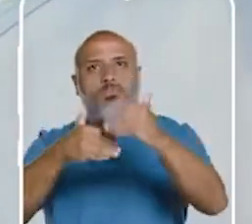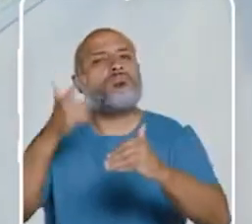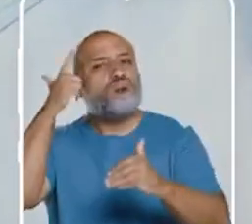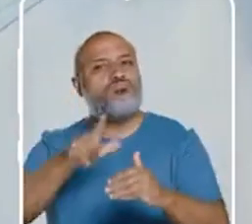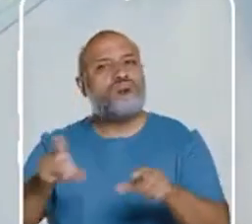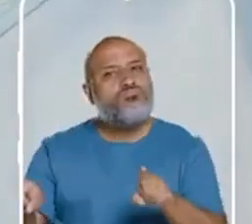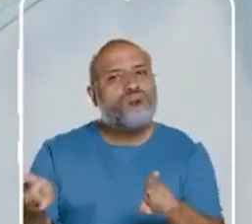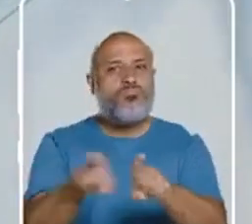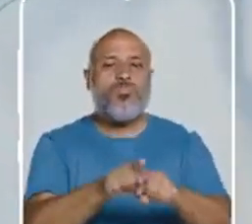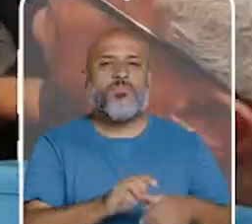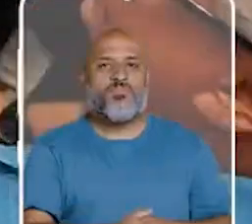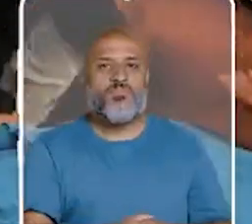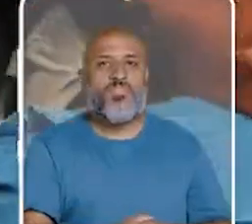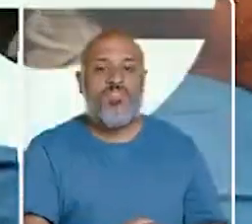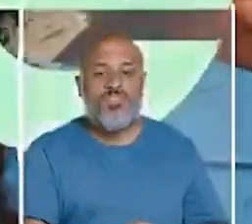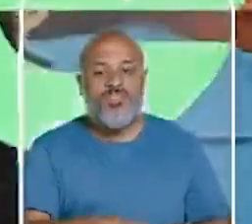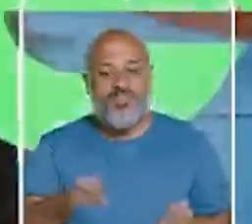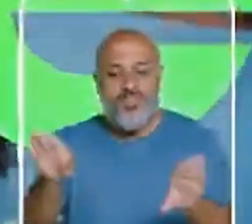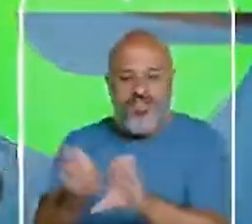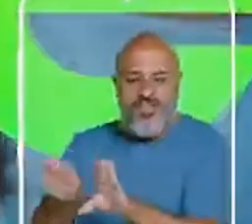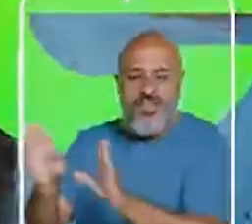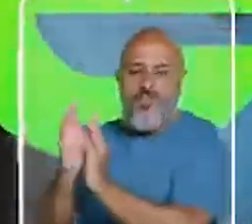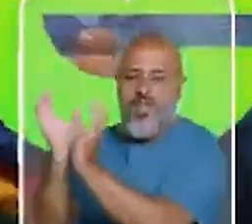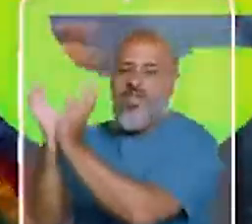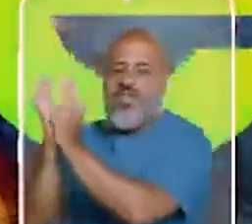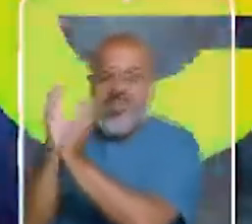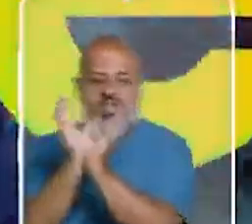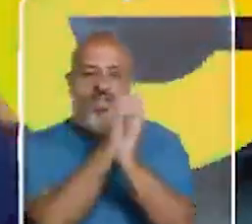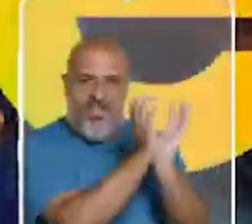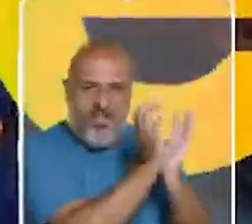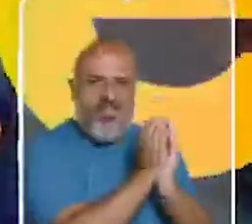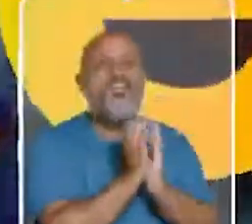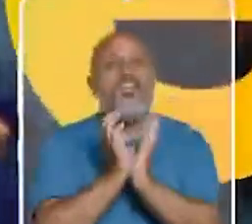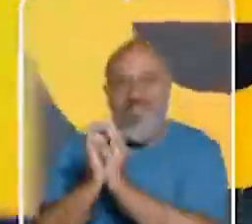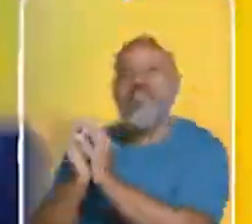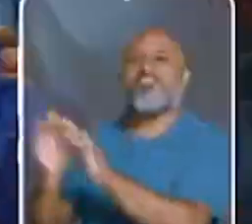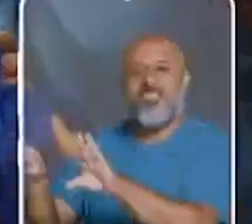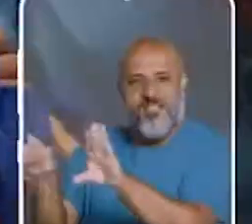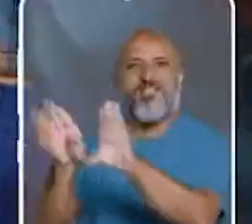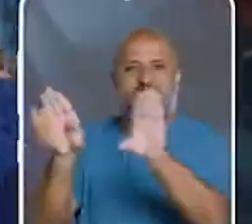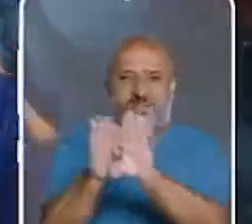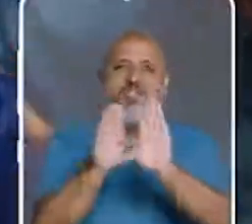que vai reconciliar o Brasil. E no Recife.